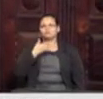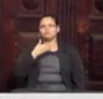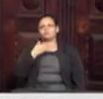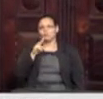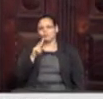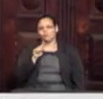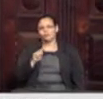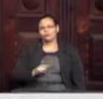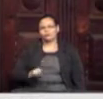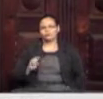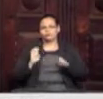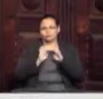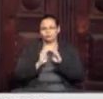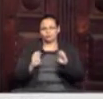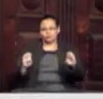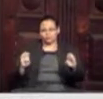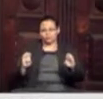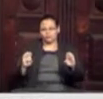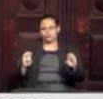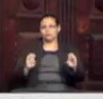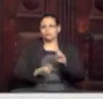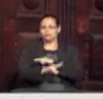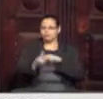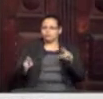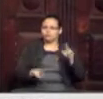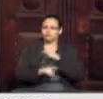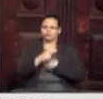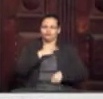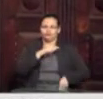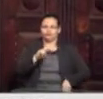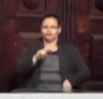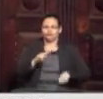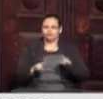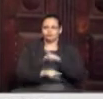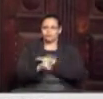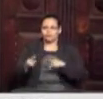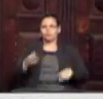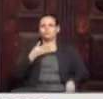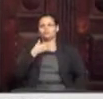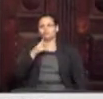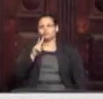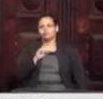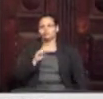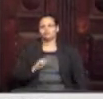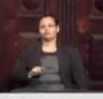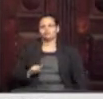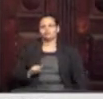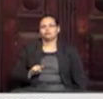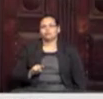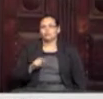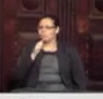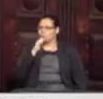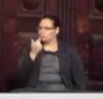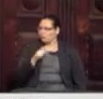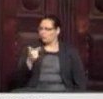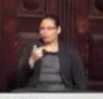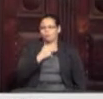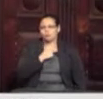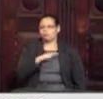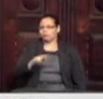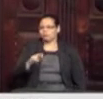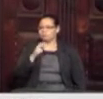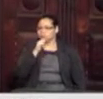dos evangélicos de várias denominações também a voz dos sem religião